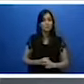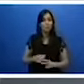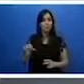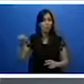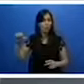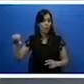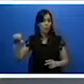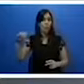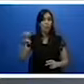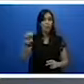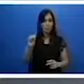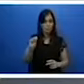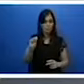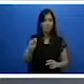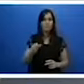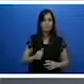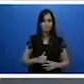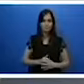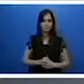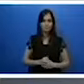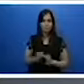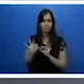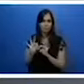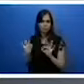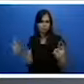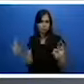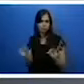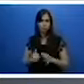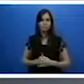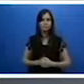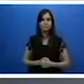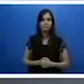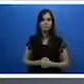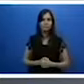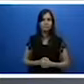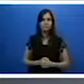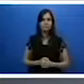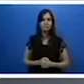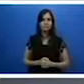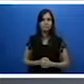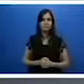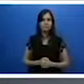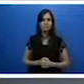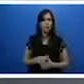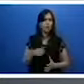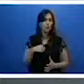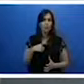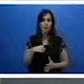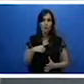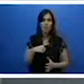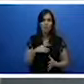89, ó. O 9 fica aqui na unidade e na dezena o 8. Não tem centena, fica vazio.